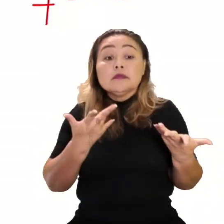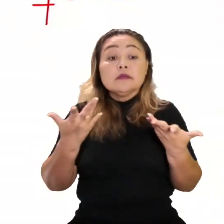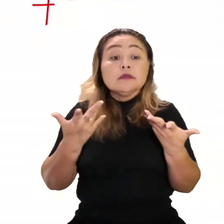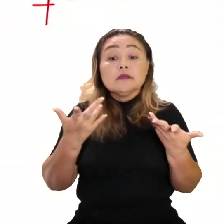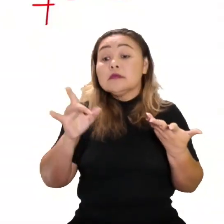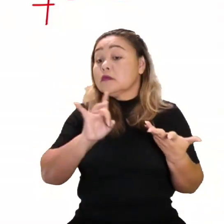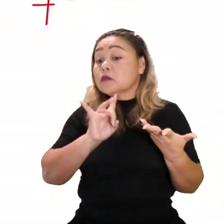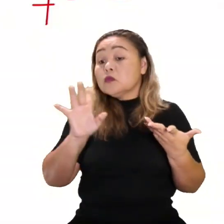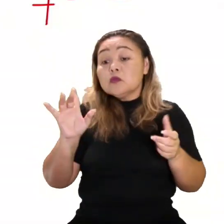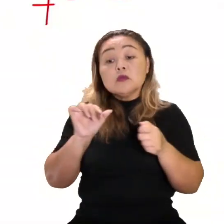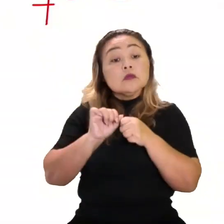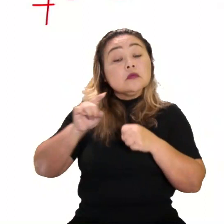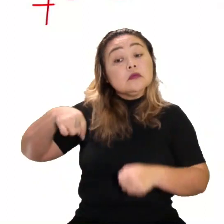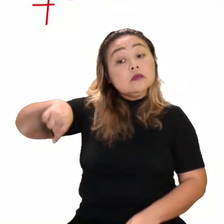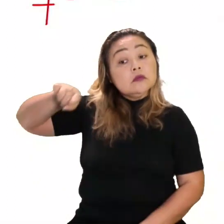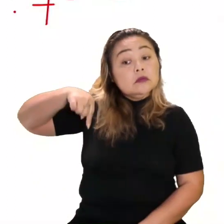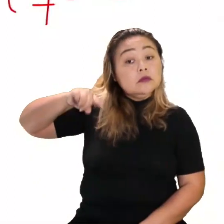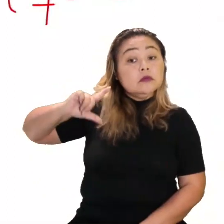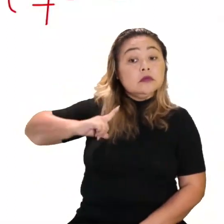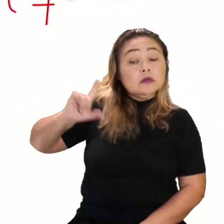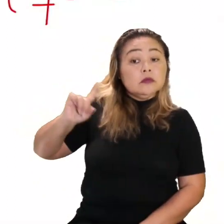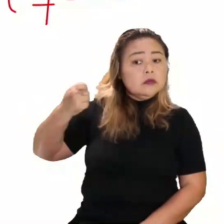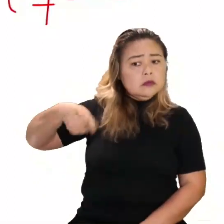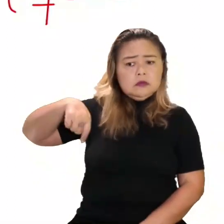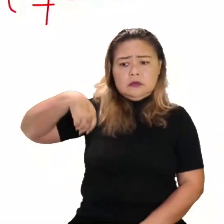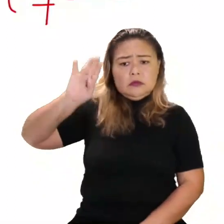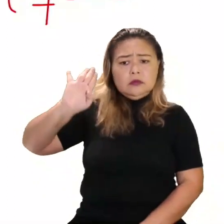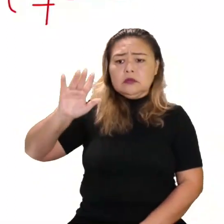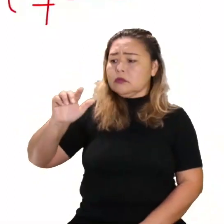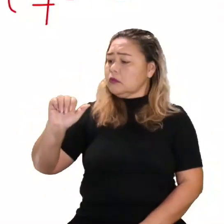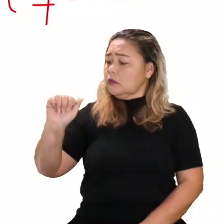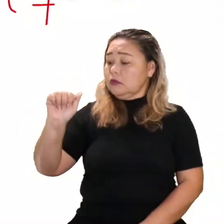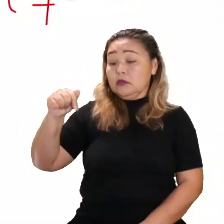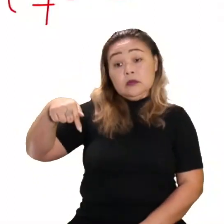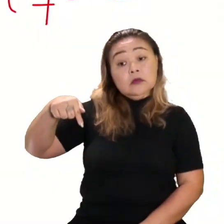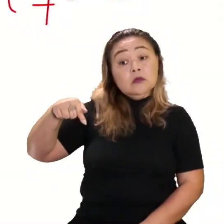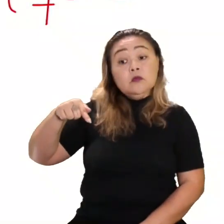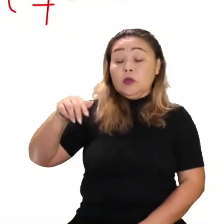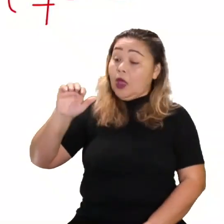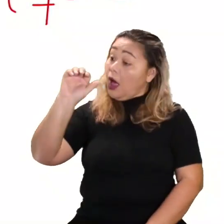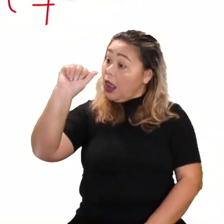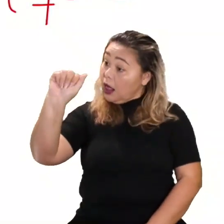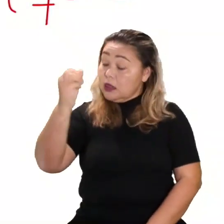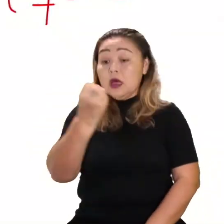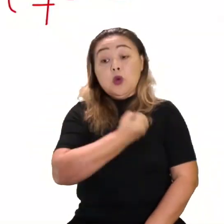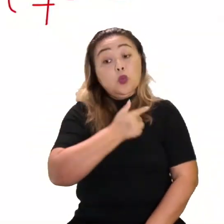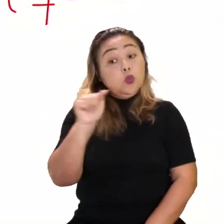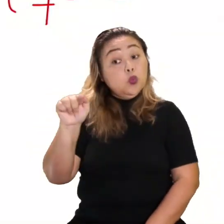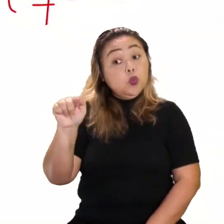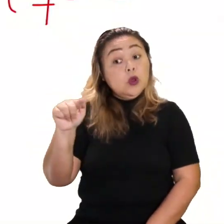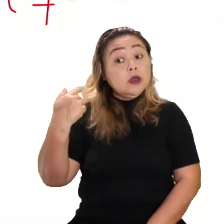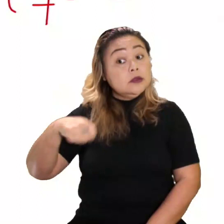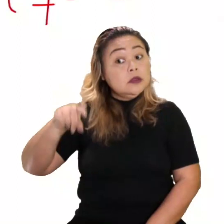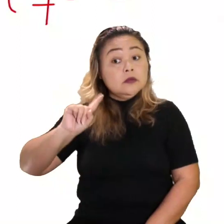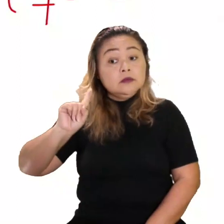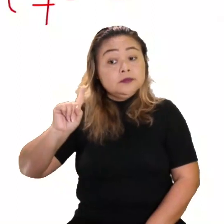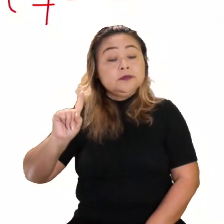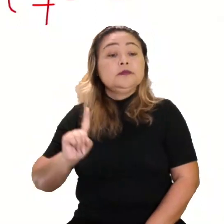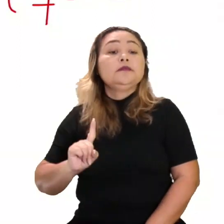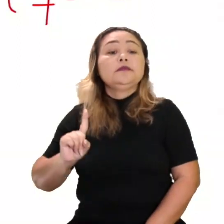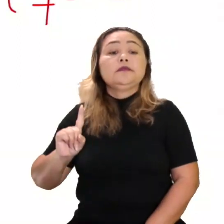Só disso, de tudo que a gente já tem aqui, ó. Não precisa do A7. Não precisa então, fica encontrar o melhor A7. ainda, né? Vamos lá,